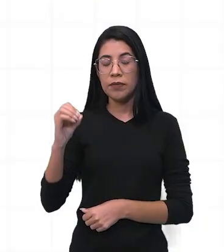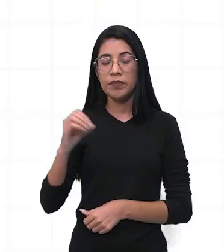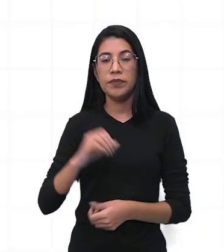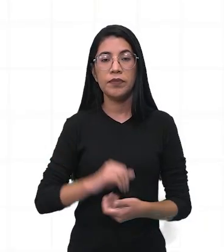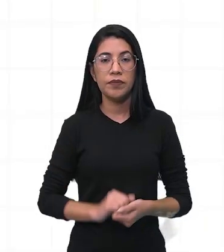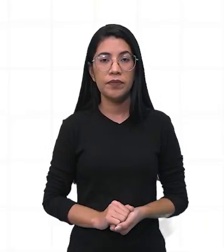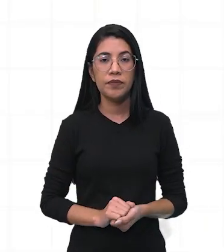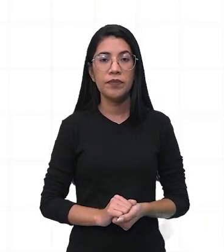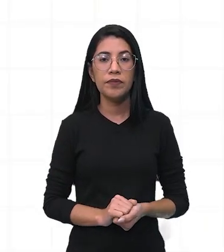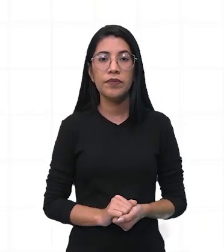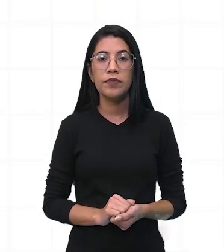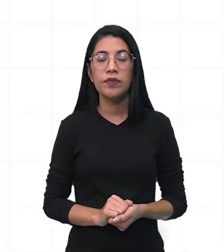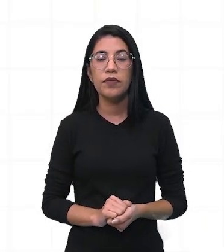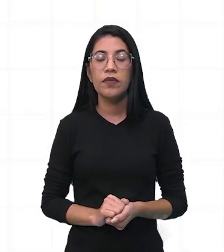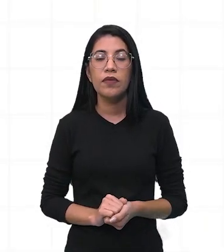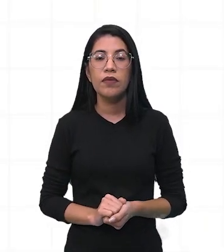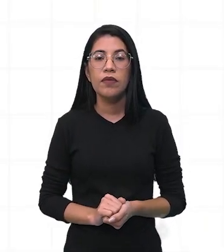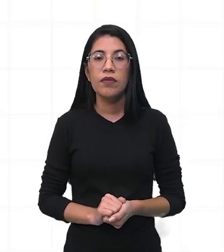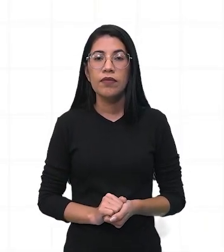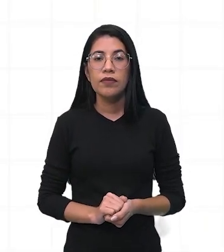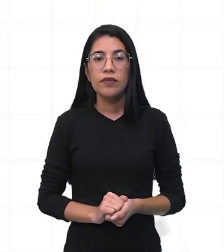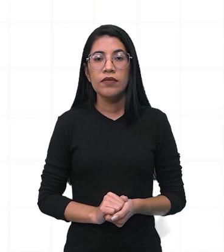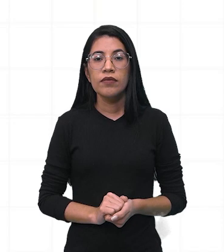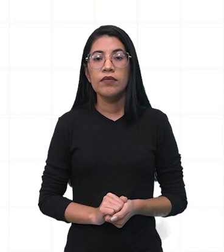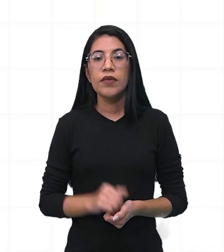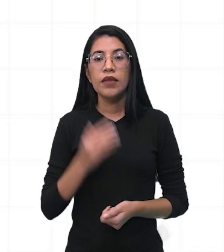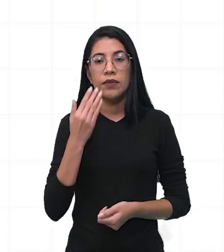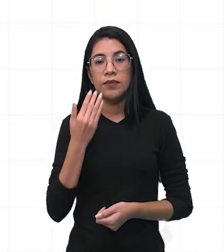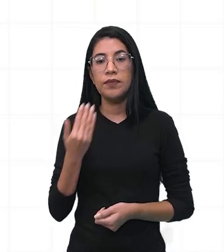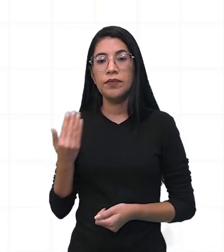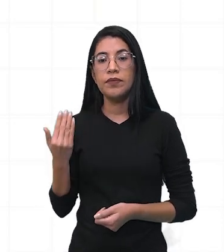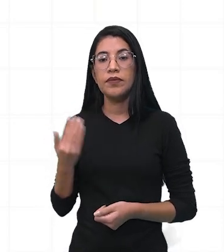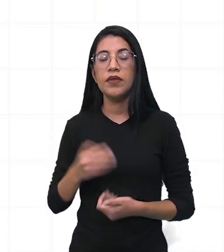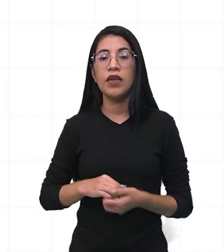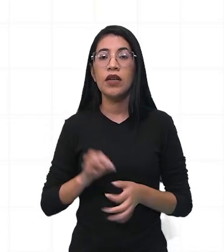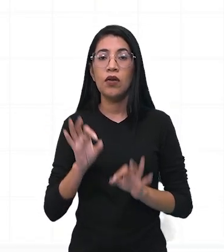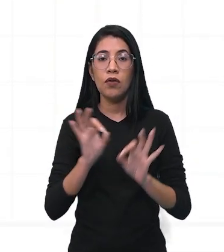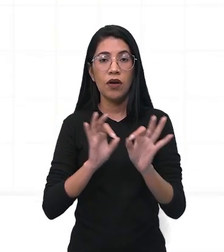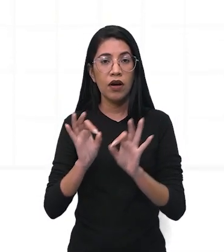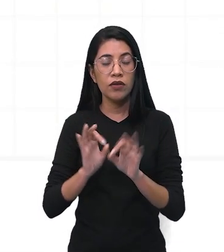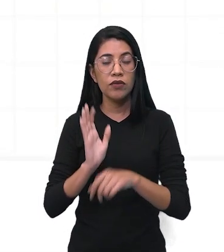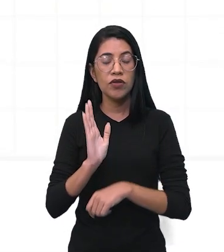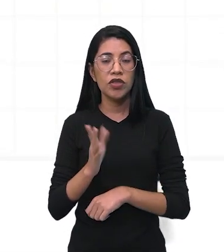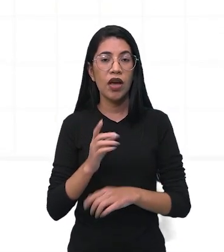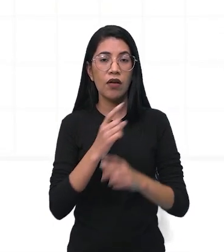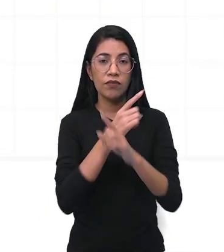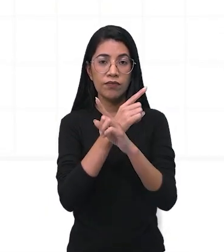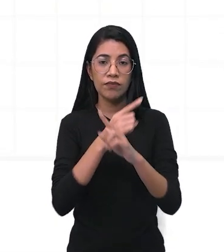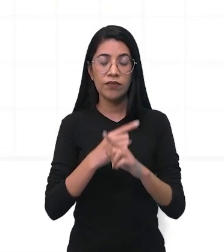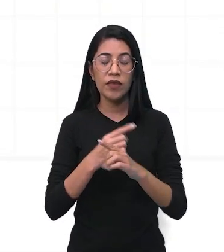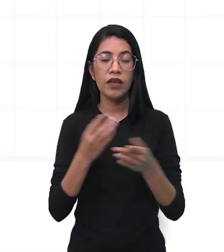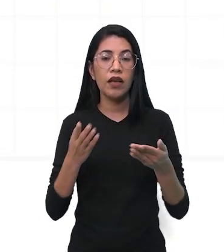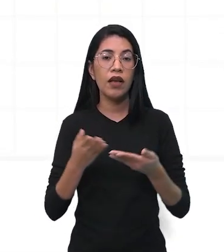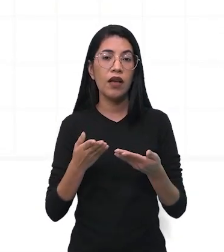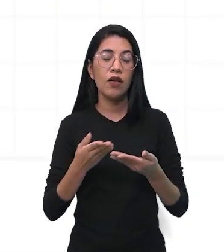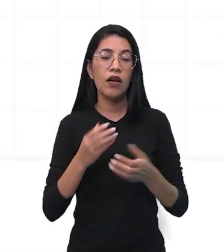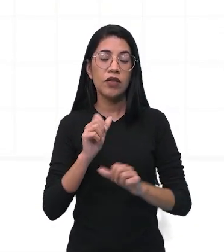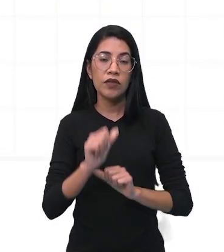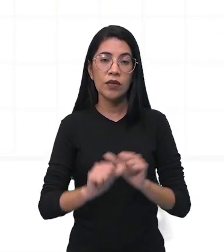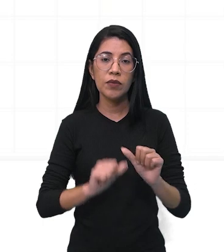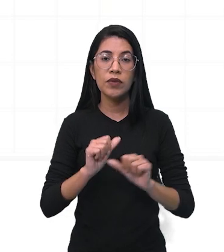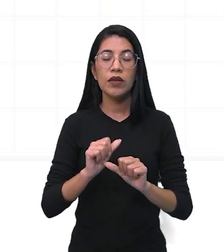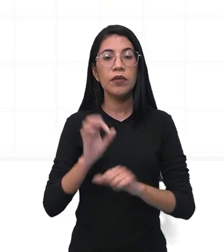então. Bom, então aqui está a nossa estrutura. Vamos agora transformar numa proporção,